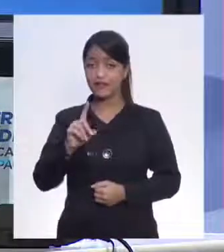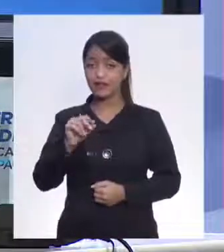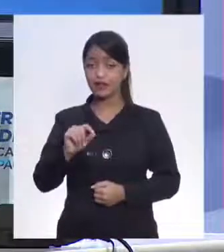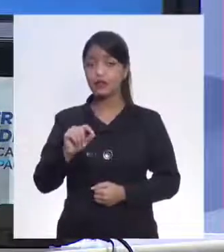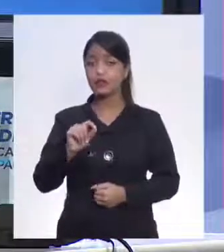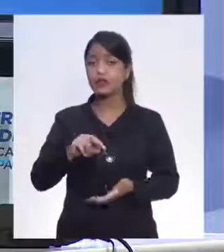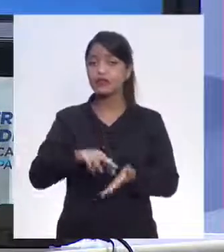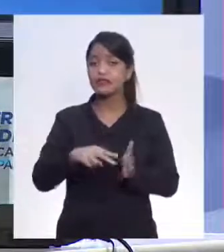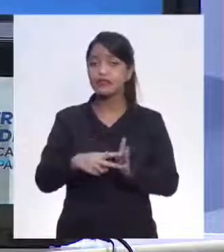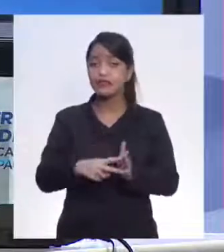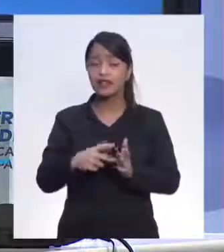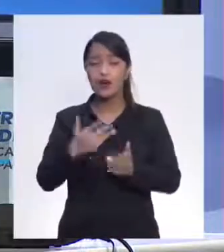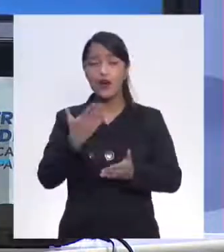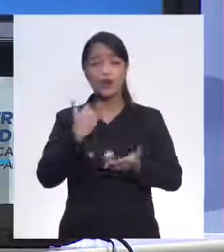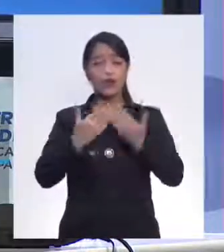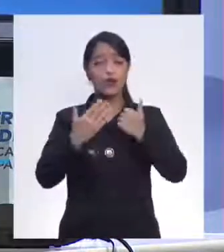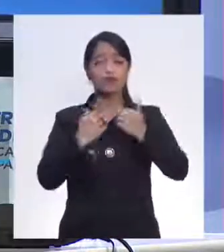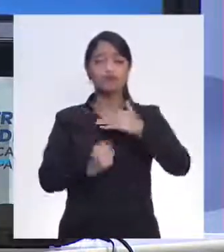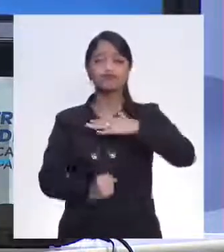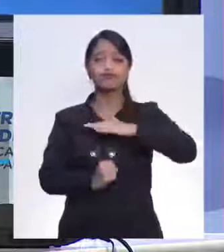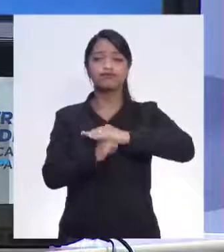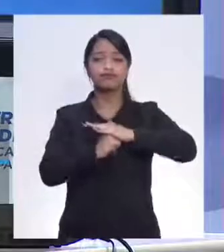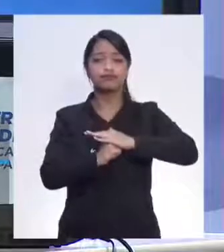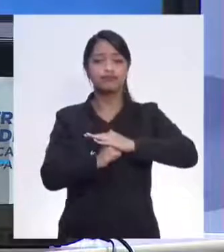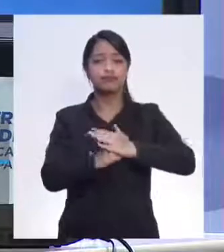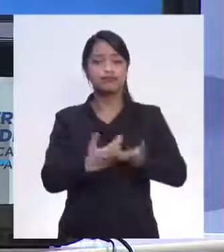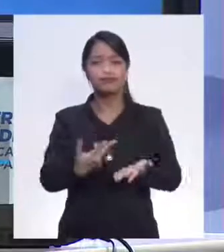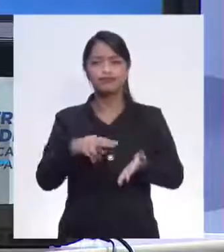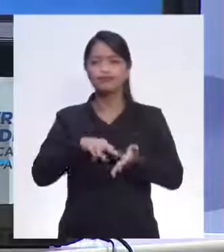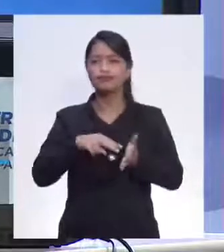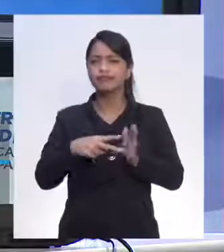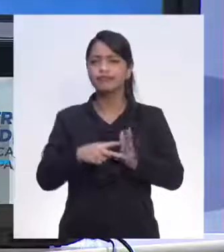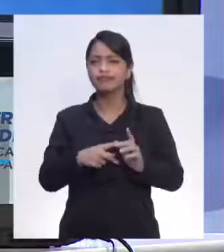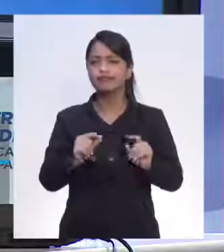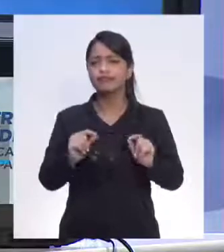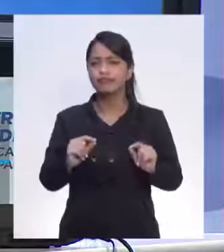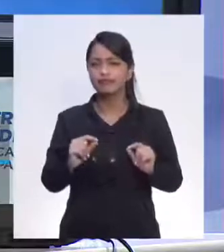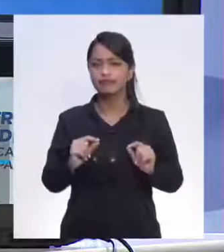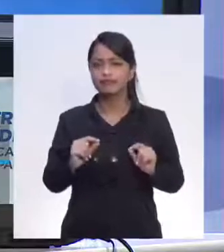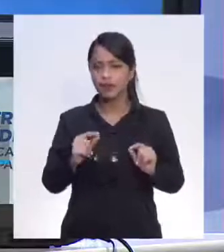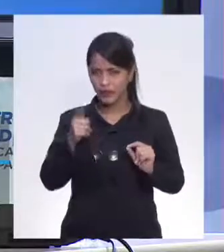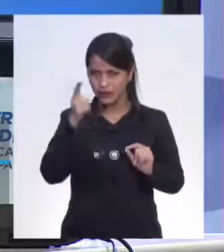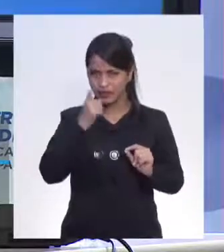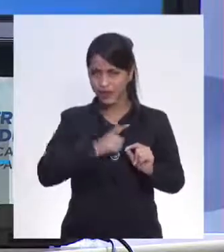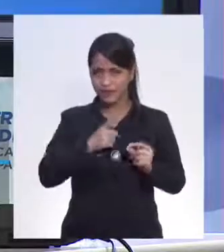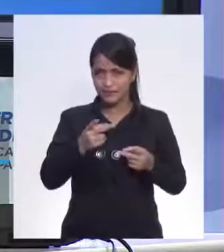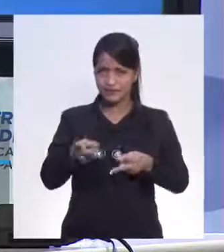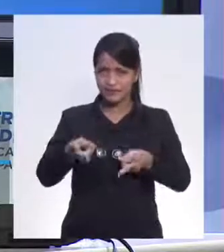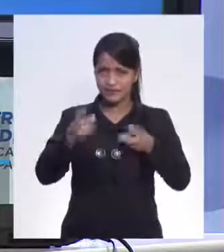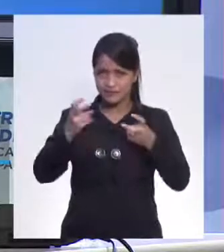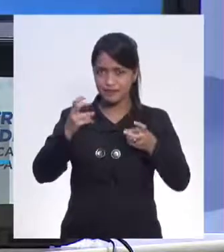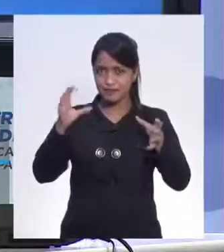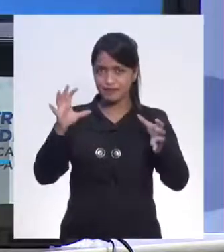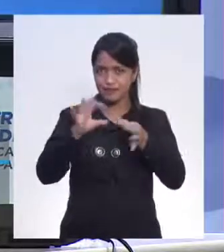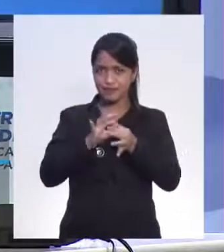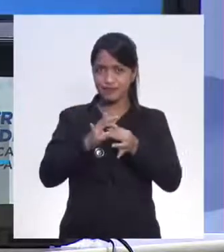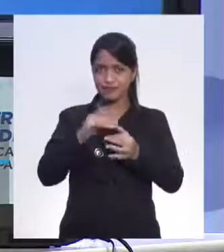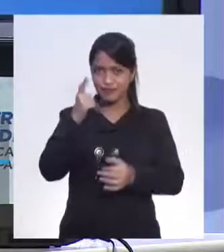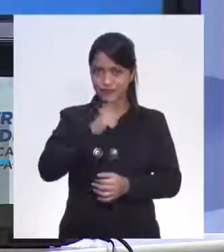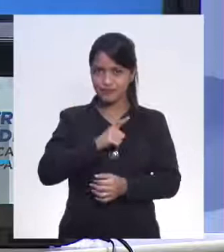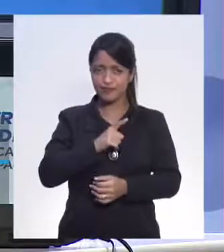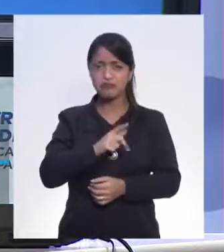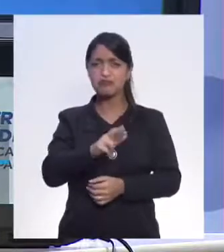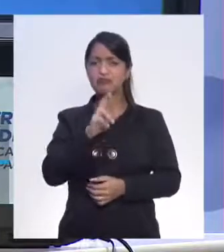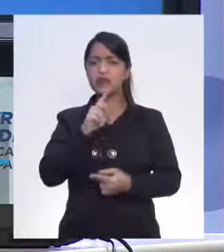nutrido, um saciado. A que ela estava se referindo? Hein? Alguém consegue fazer essa relação? Eles só estão respondendo a